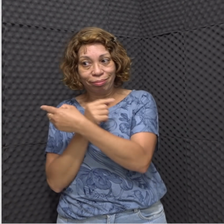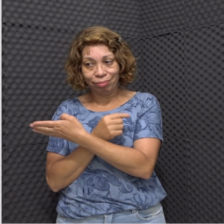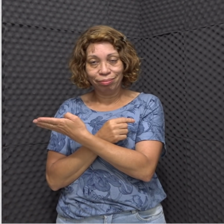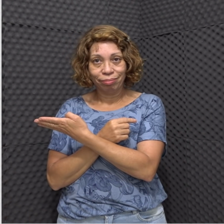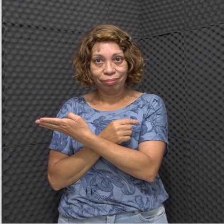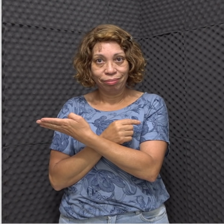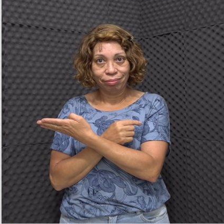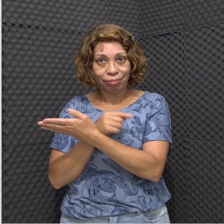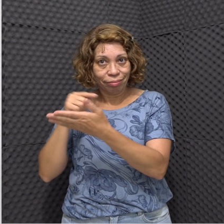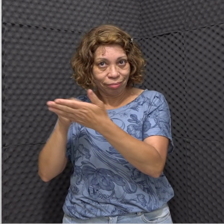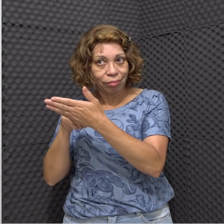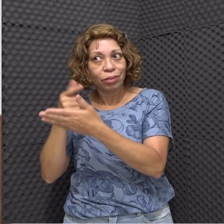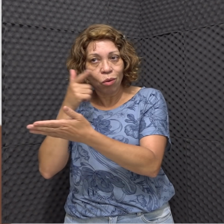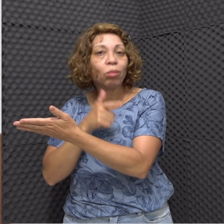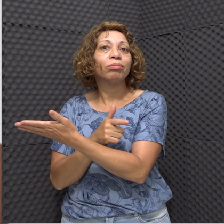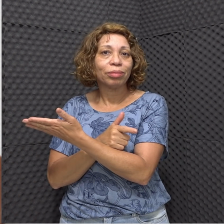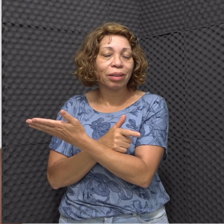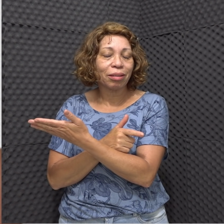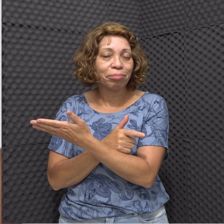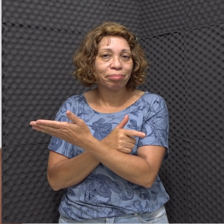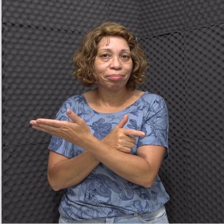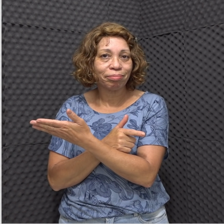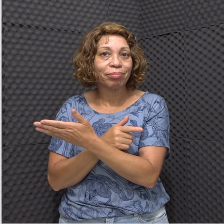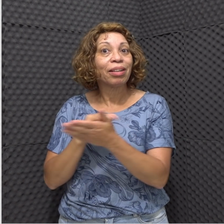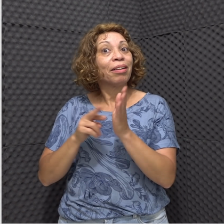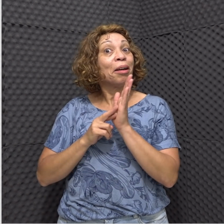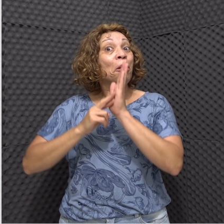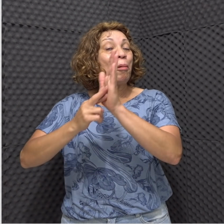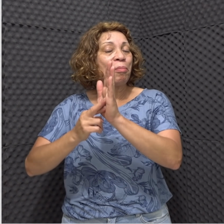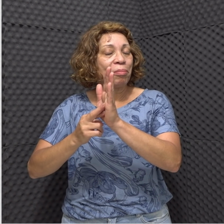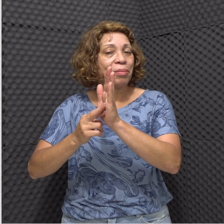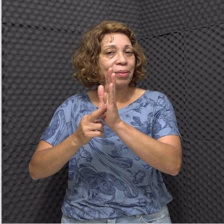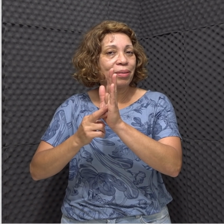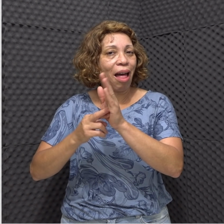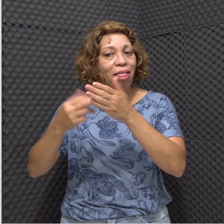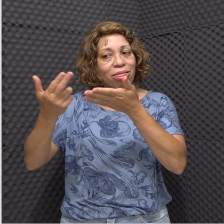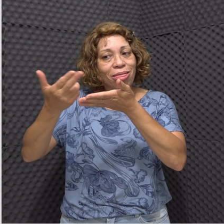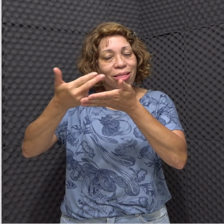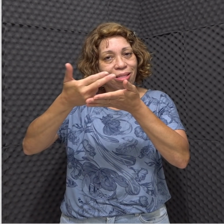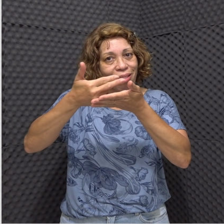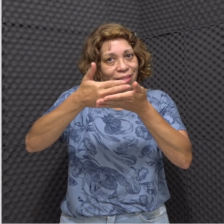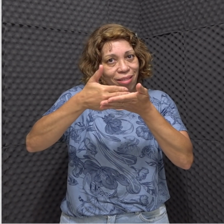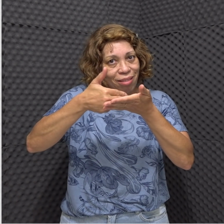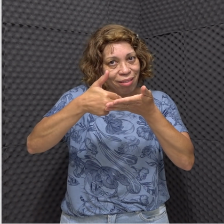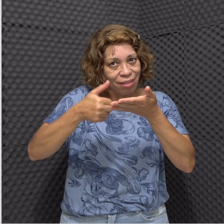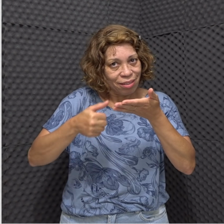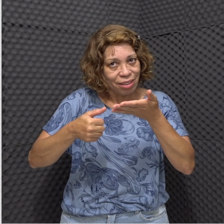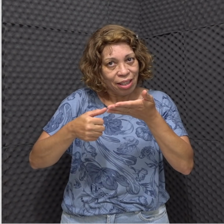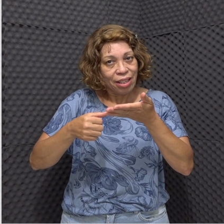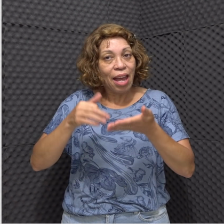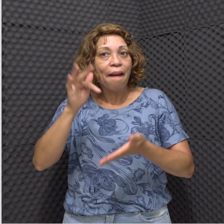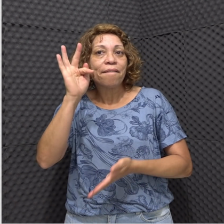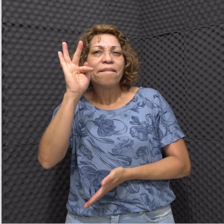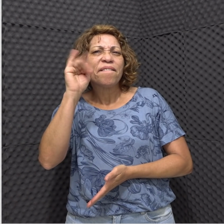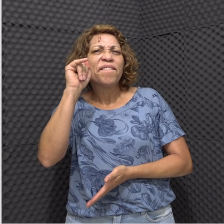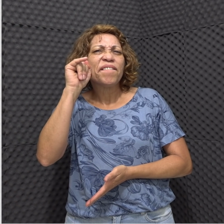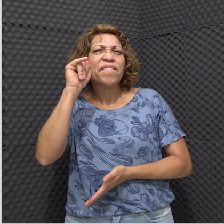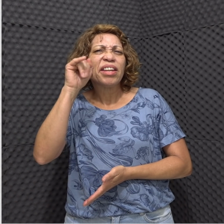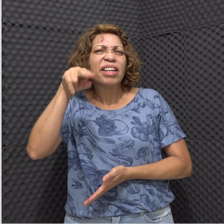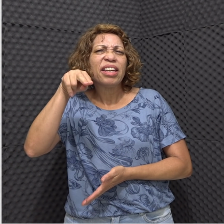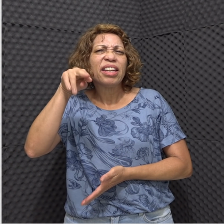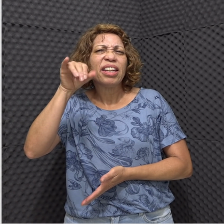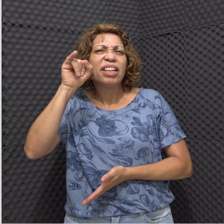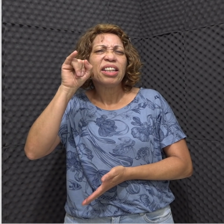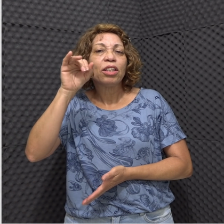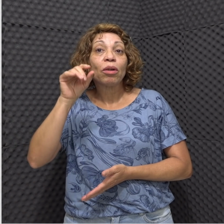U, fecha as chaves, ponto. Conseguimos representar graficamente o conjunto finito.